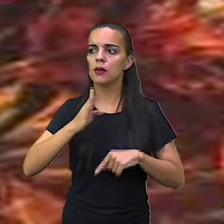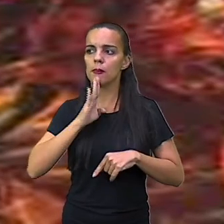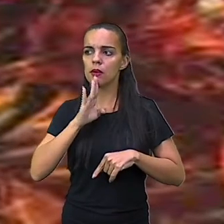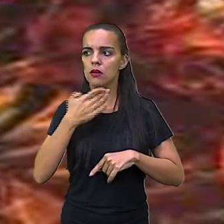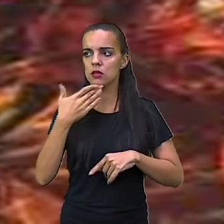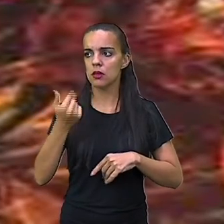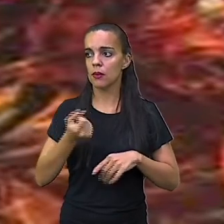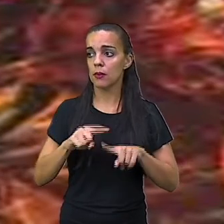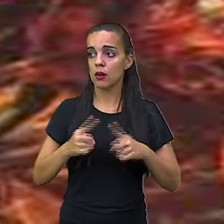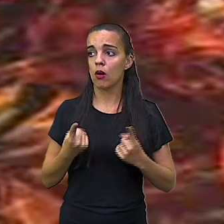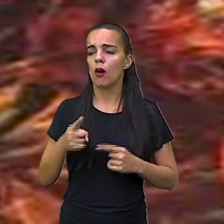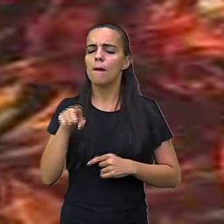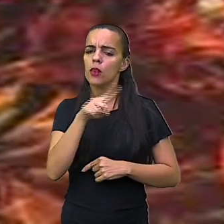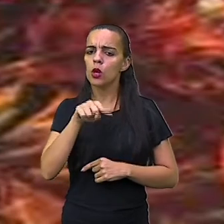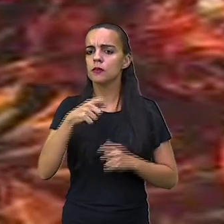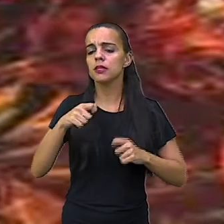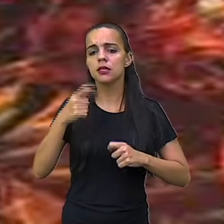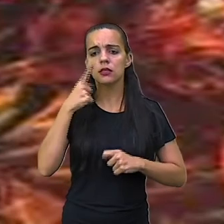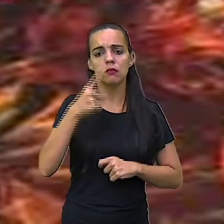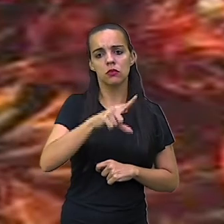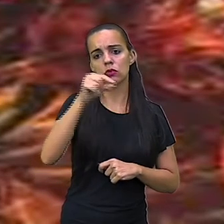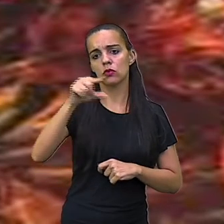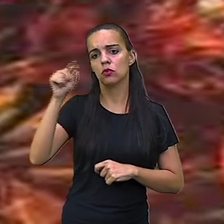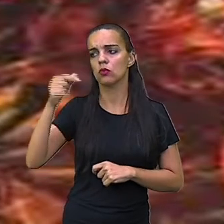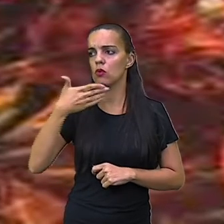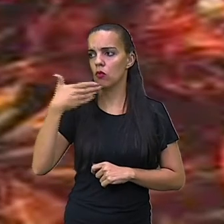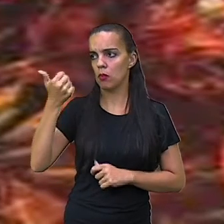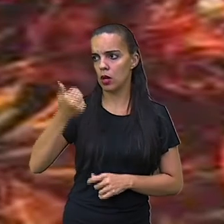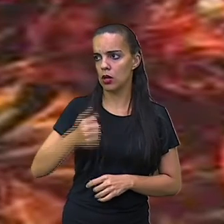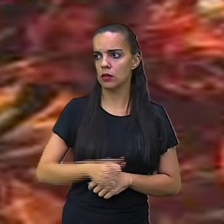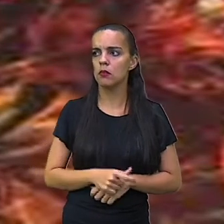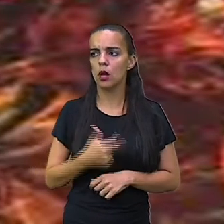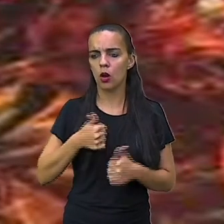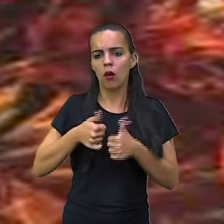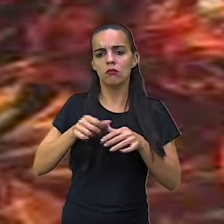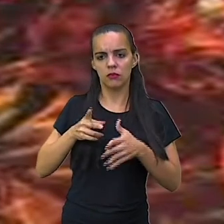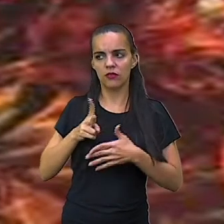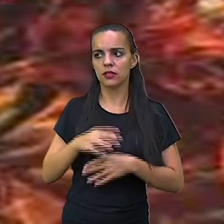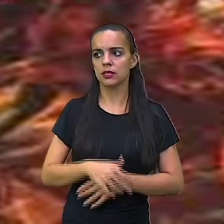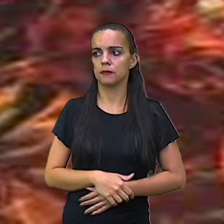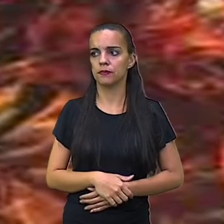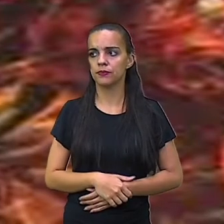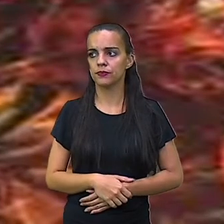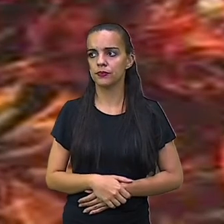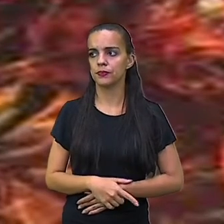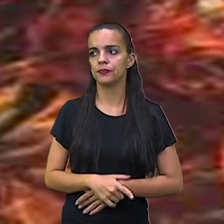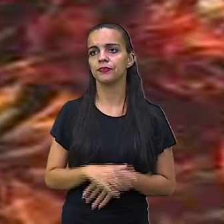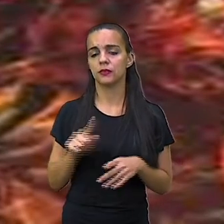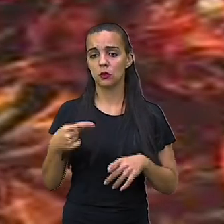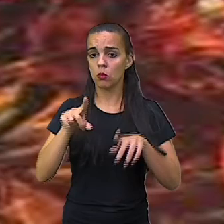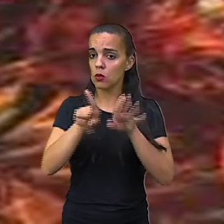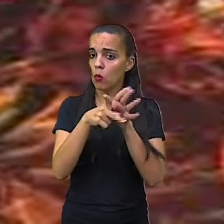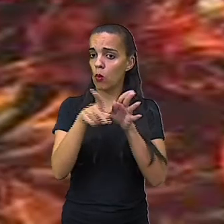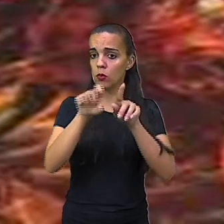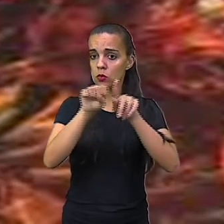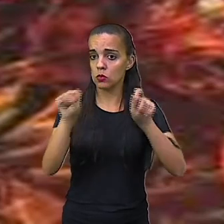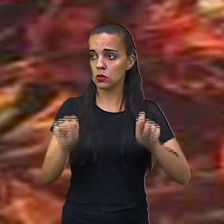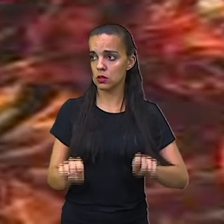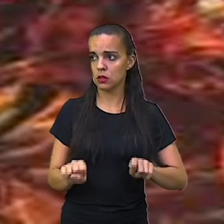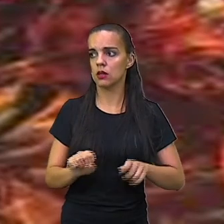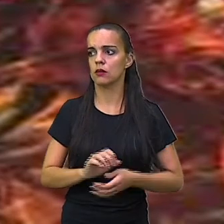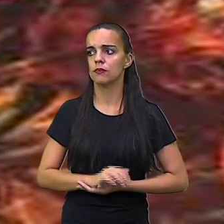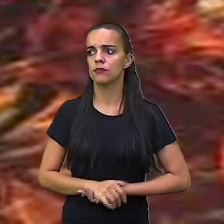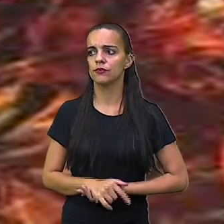democrático não seja o melhor e não tenha críticas em cima deles. Também, desse sistema.